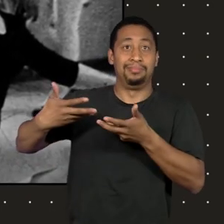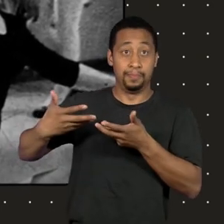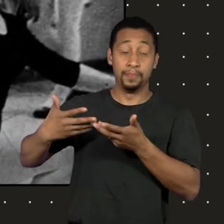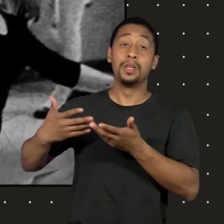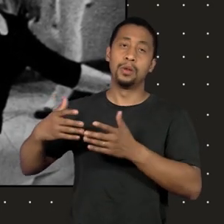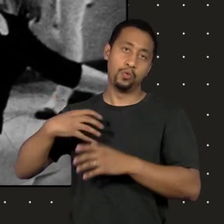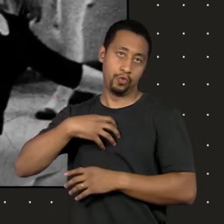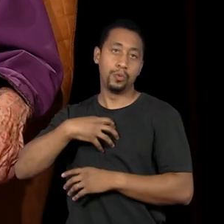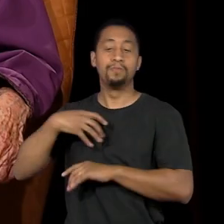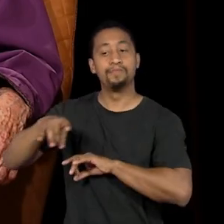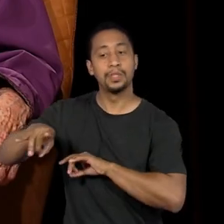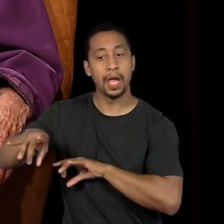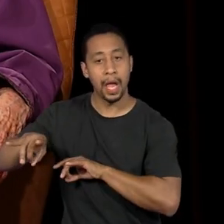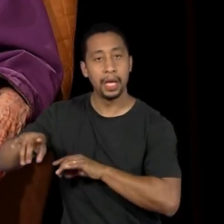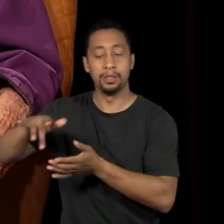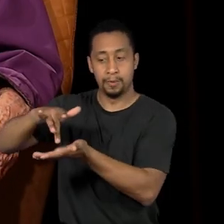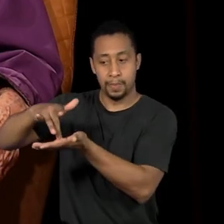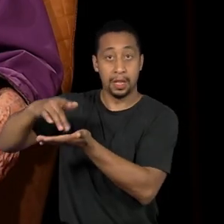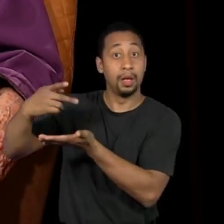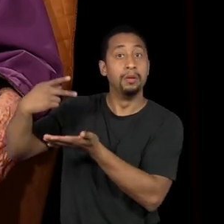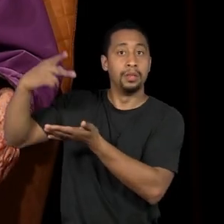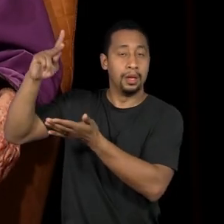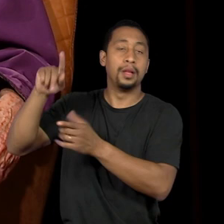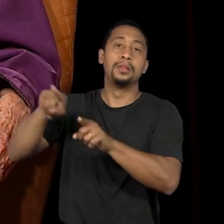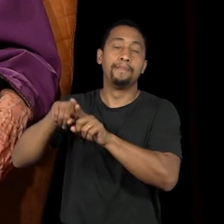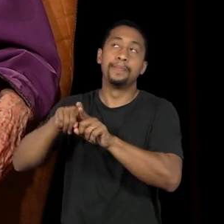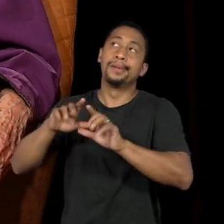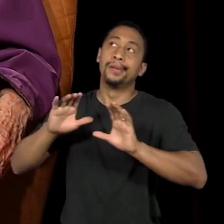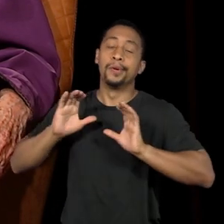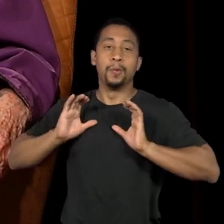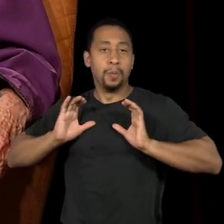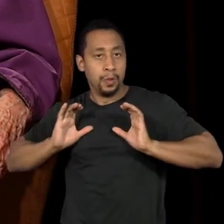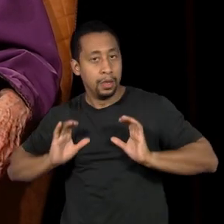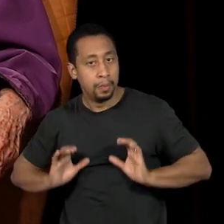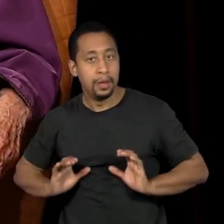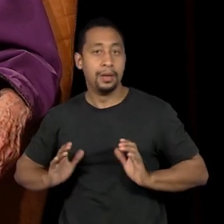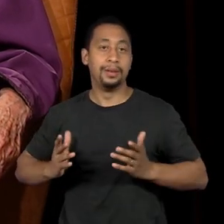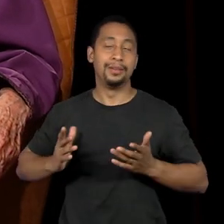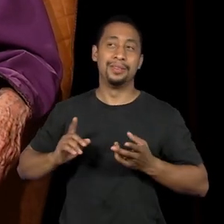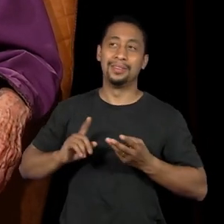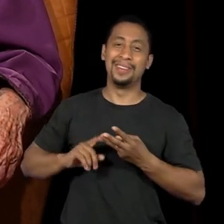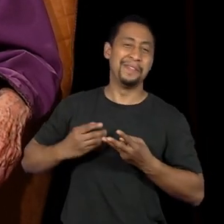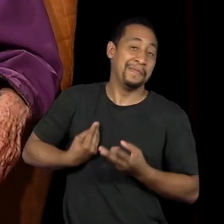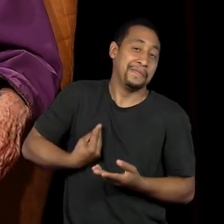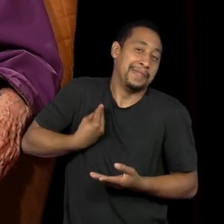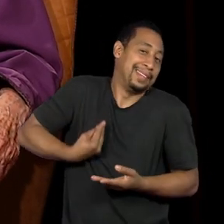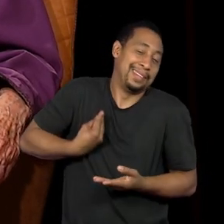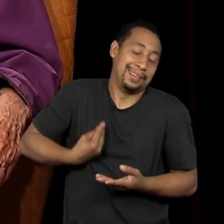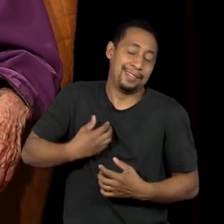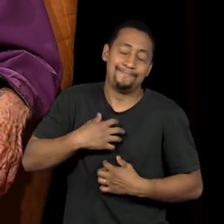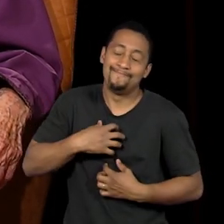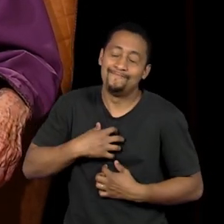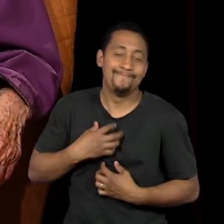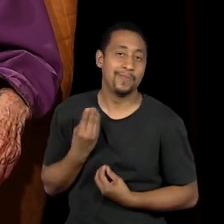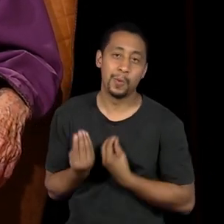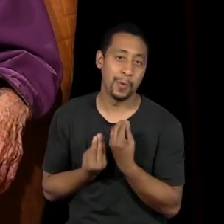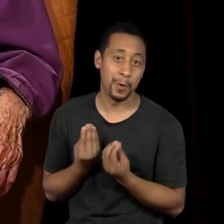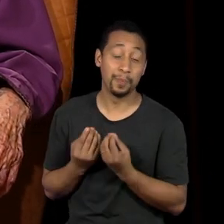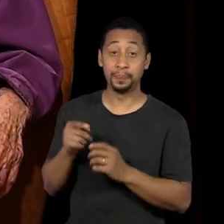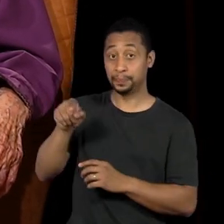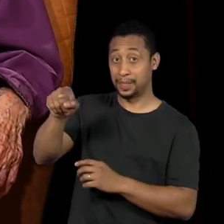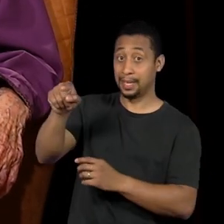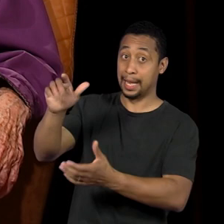a técnica do balé, mas de comportamento, de vida, de tudo. Ele e a mulher dele, ela era casada